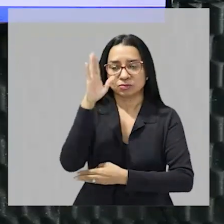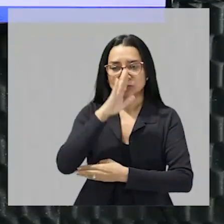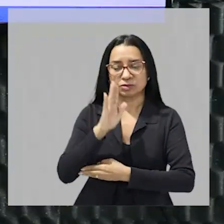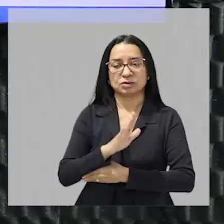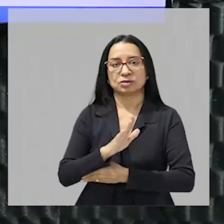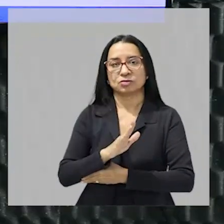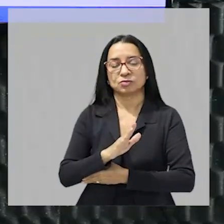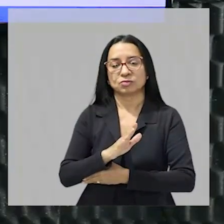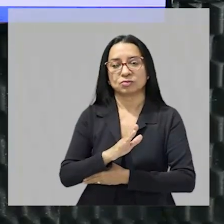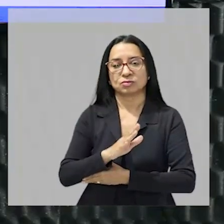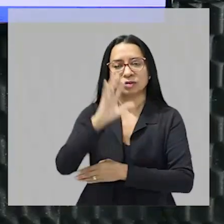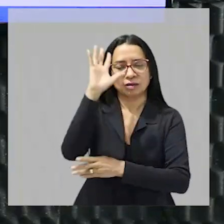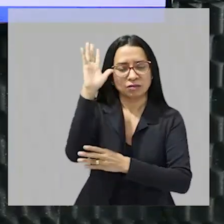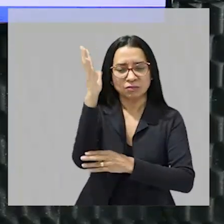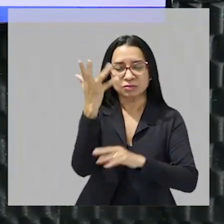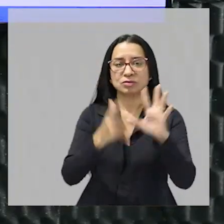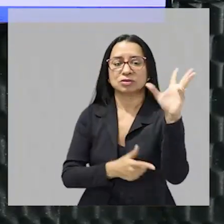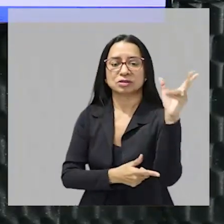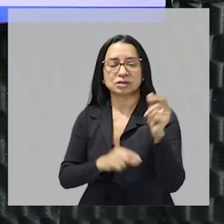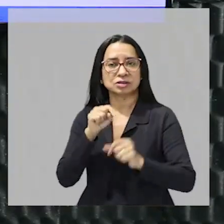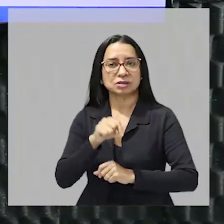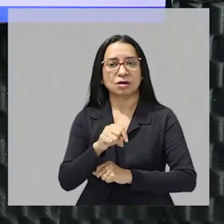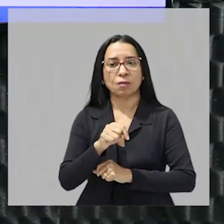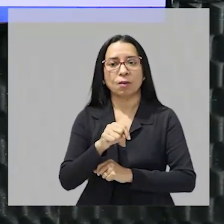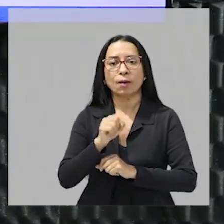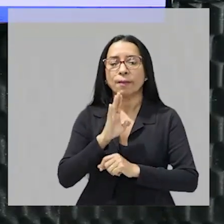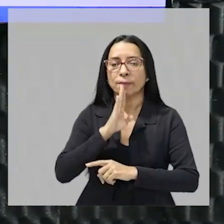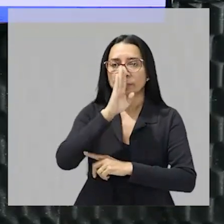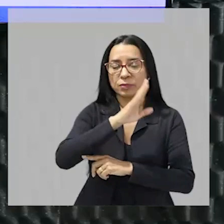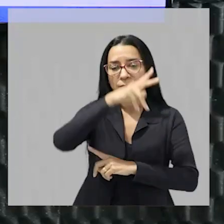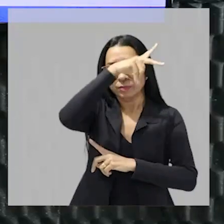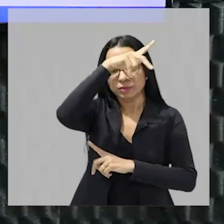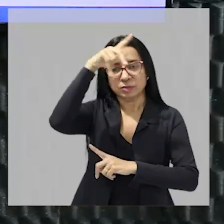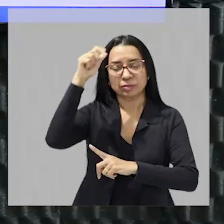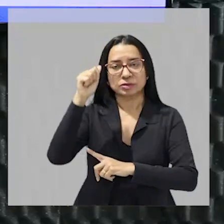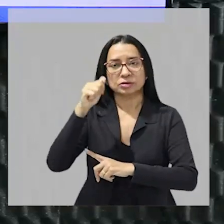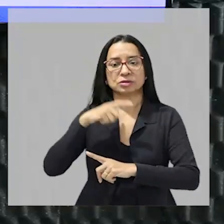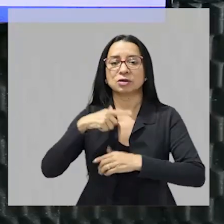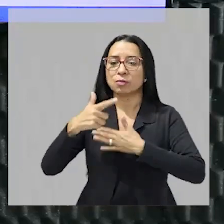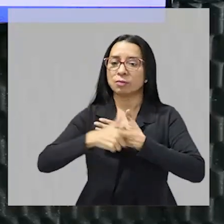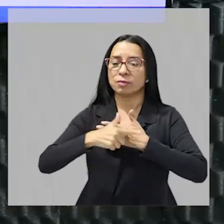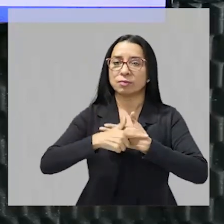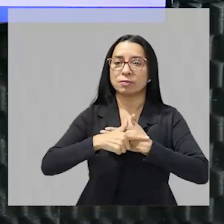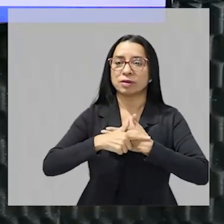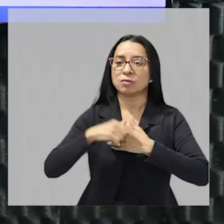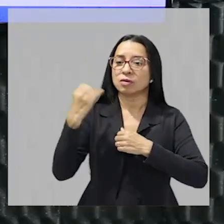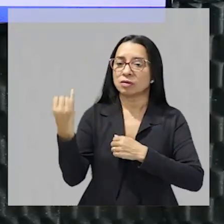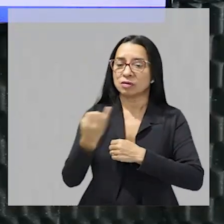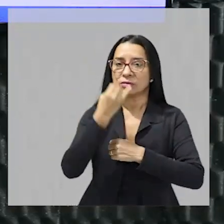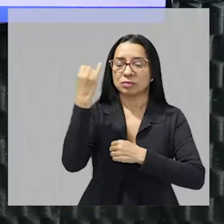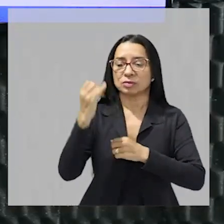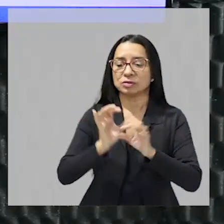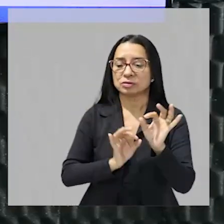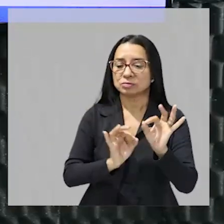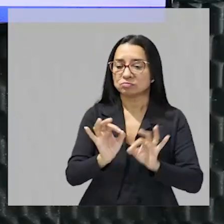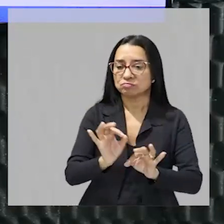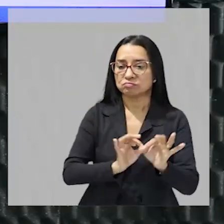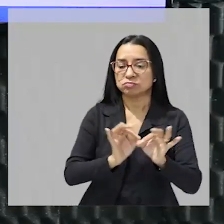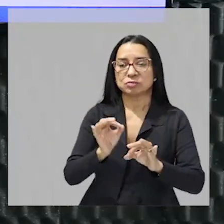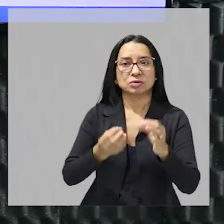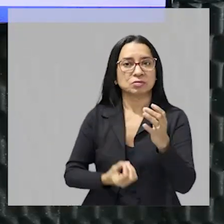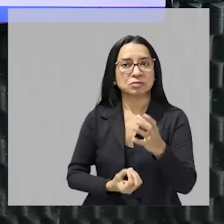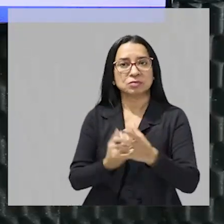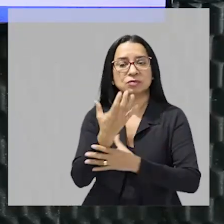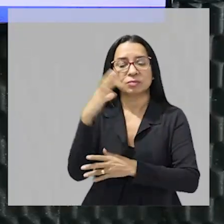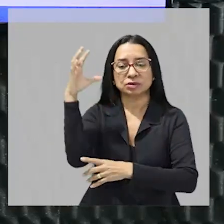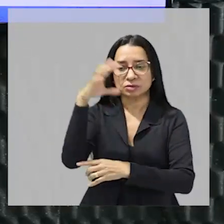A vegetação, as florestas, principalmente a floresta amazônica, ela tem um papel fundamental na formação de chuvas, tá? Como, Marcos? A